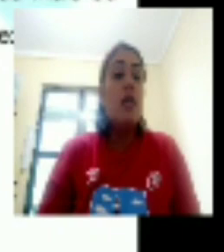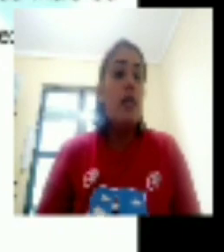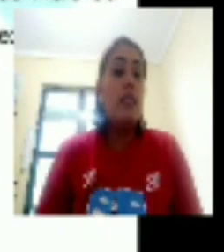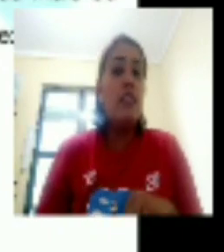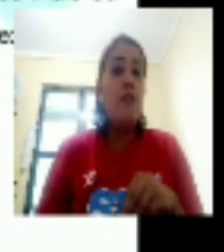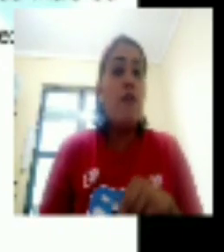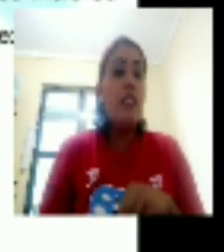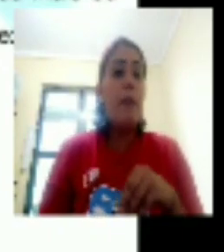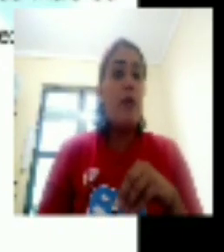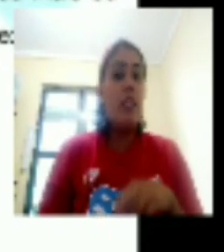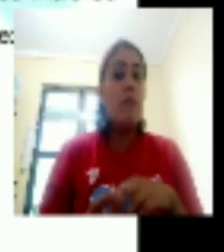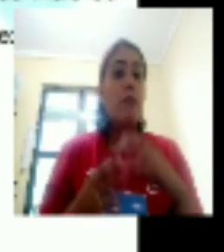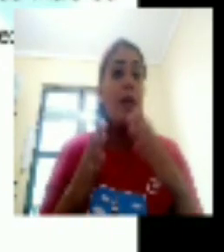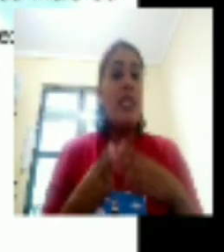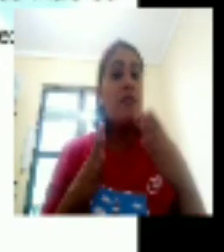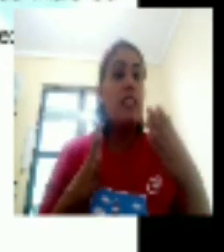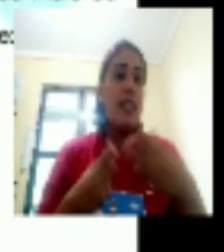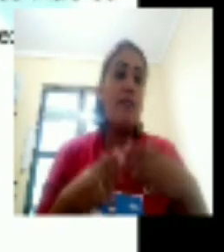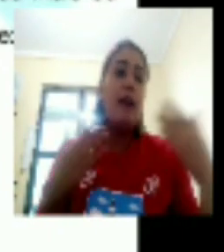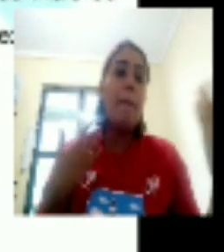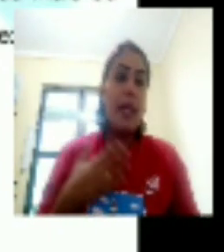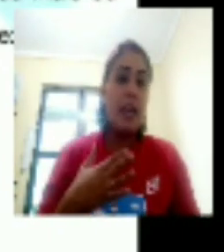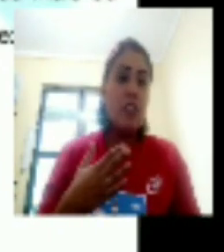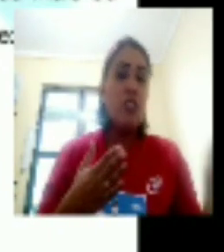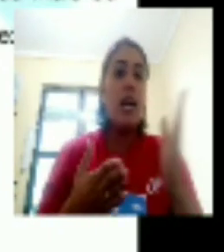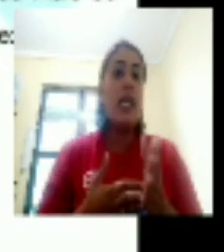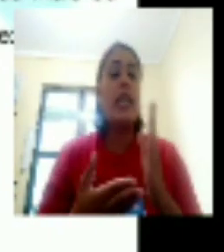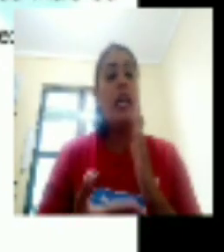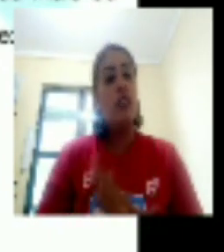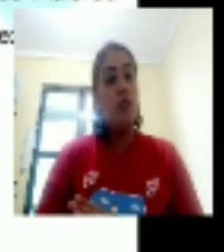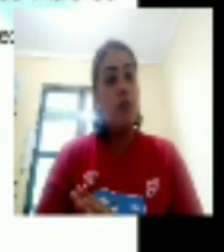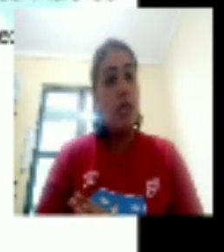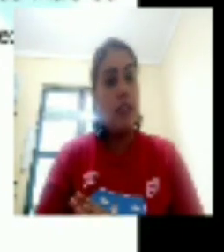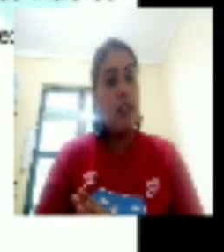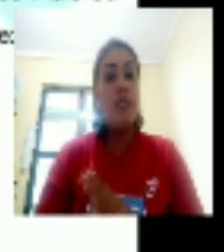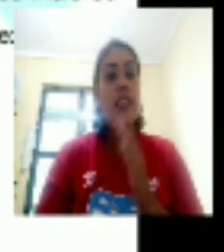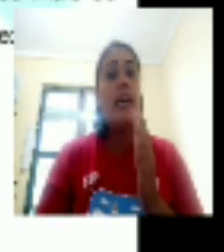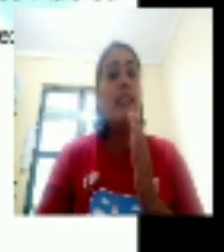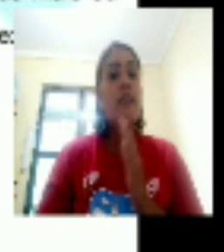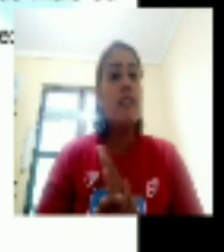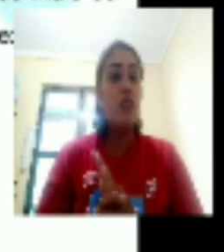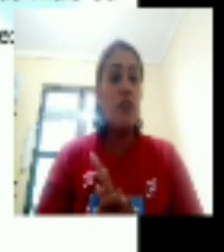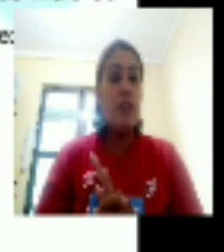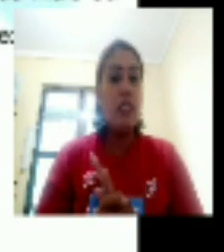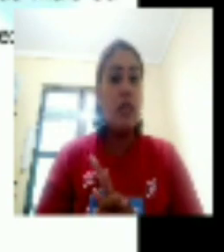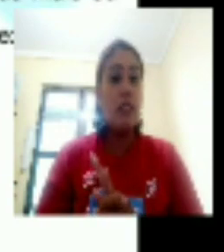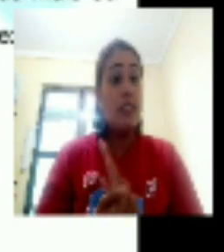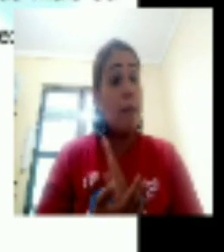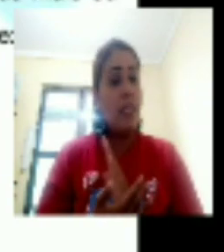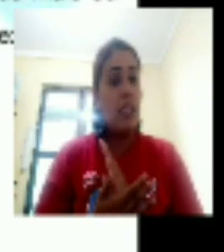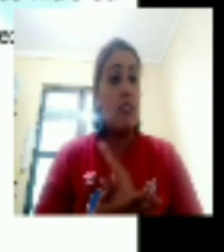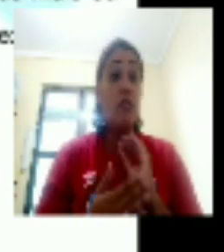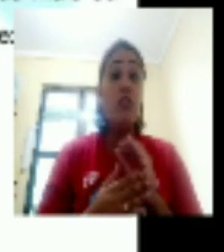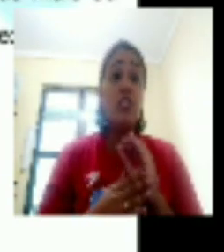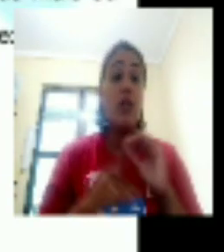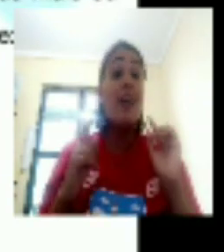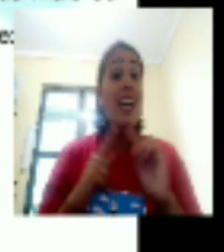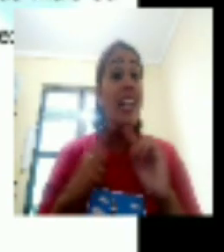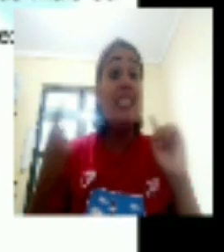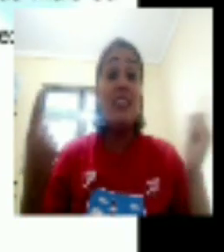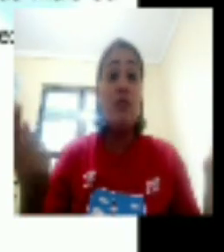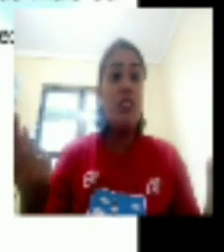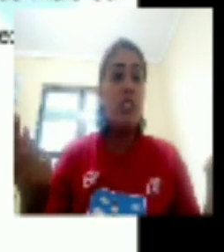saúde desenvolvida pelo INAMPS beneficiava apenas aqueles com carteira assinada e seus dependentes, ou